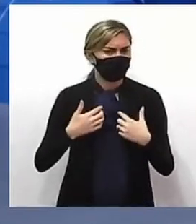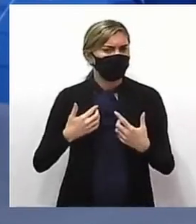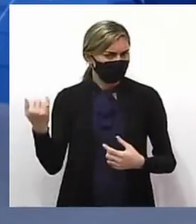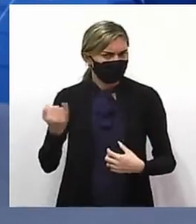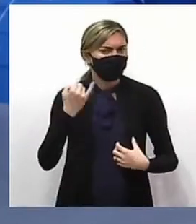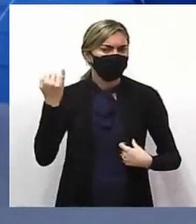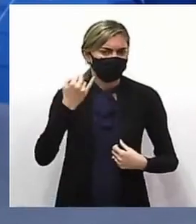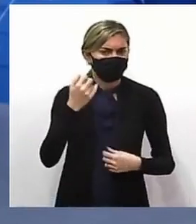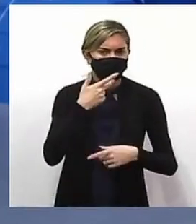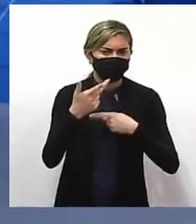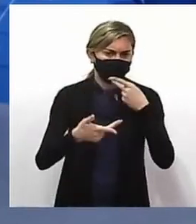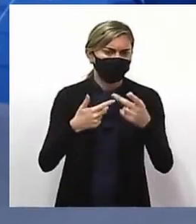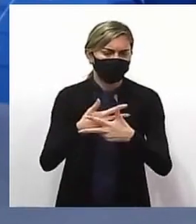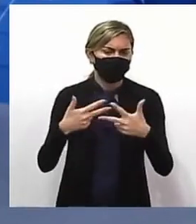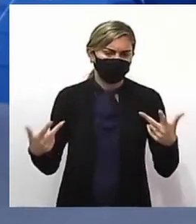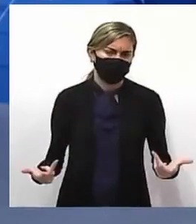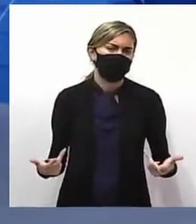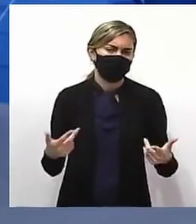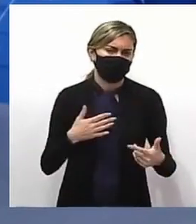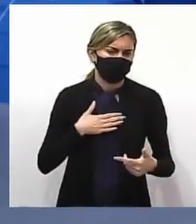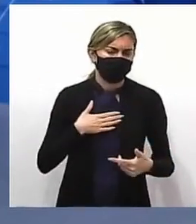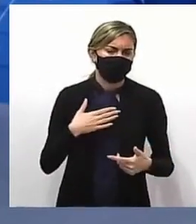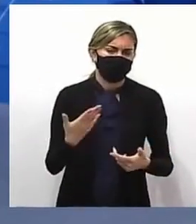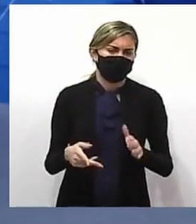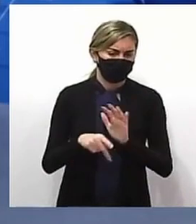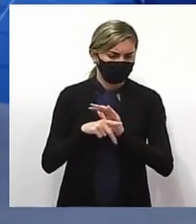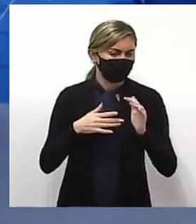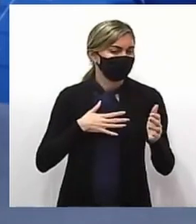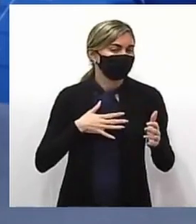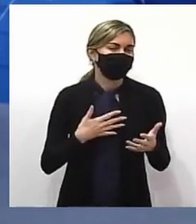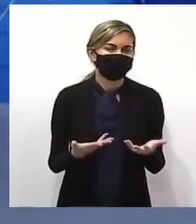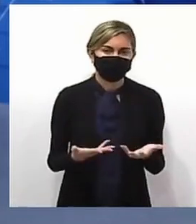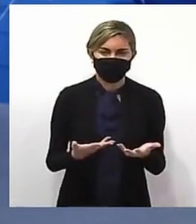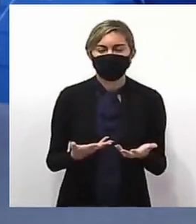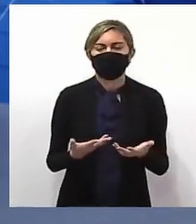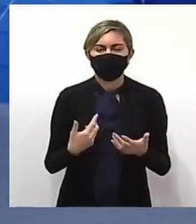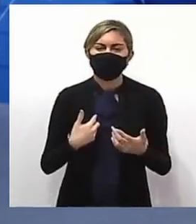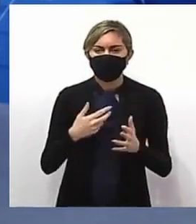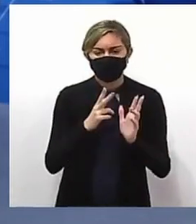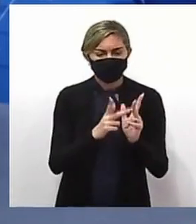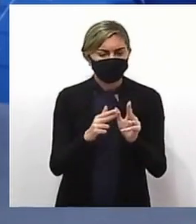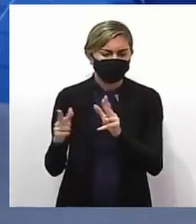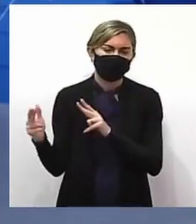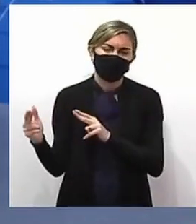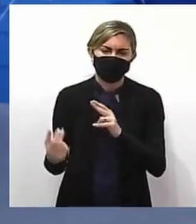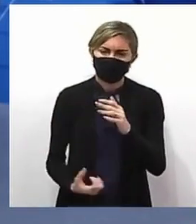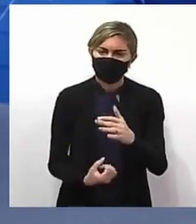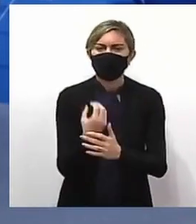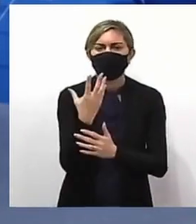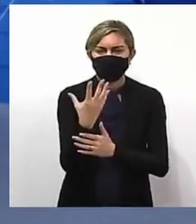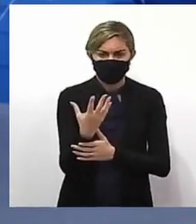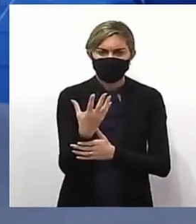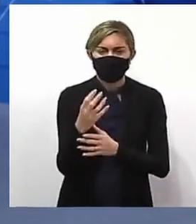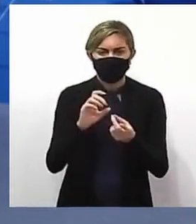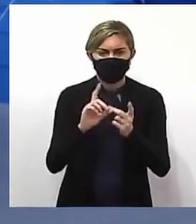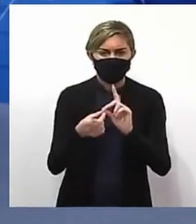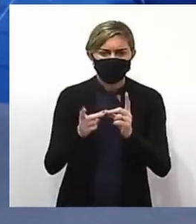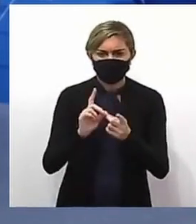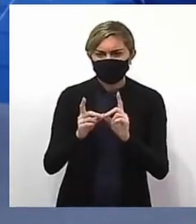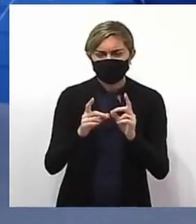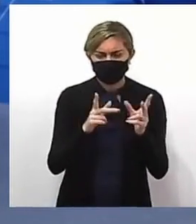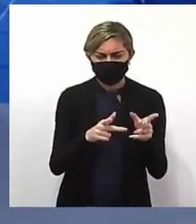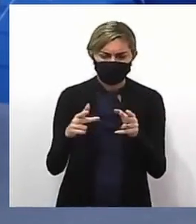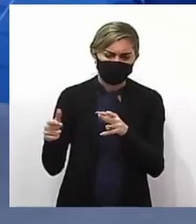muito importante falar de coisas que de alguma forma me atravessavam, né? Então o Roteiro do Entre Marés surgiu numa oficina de roteiro no